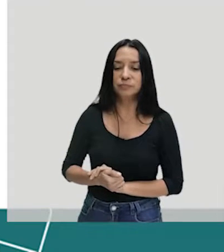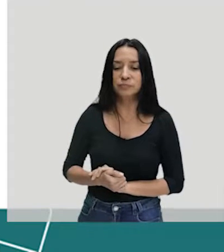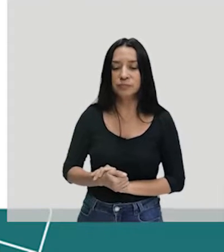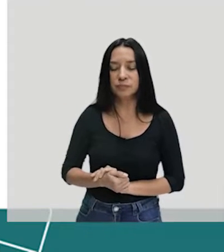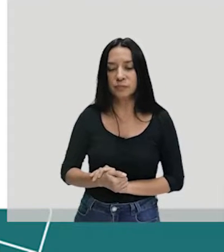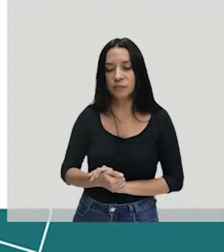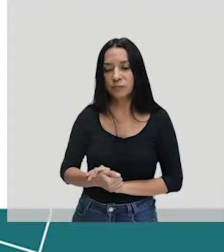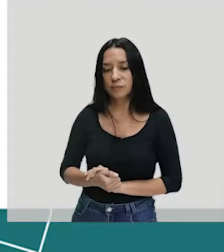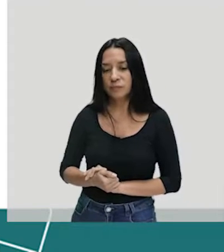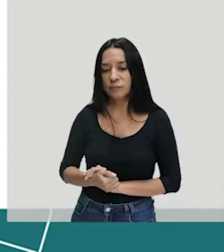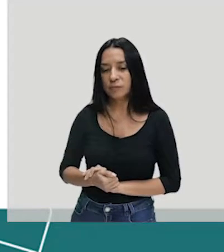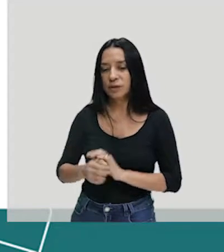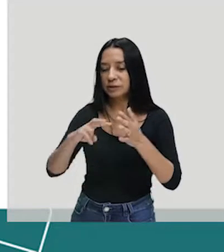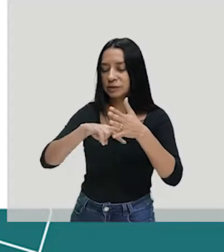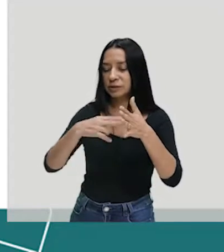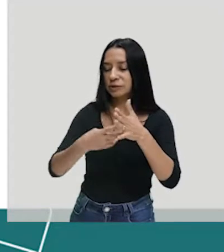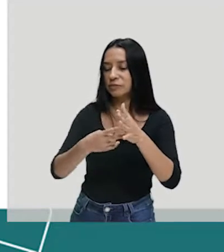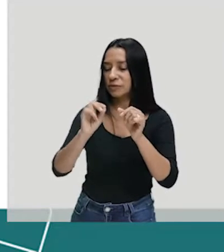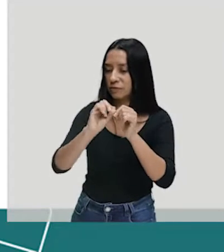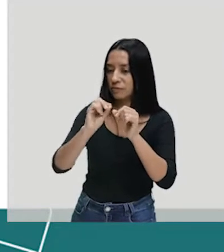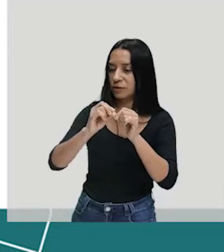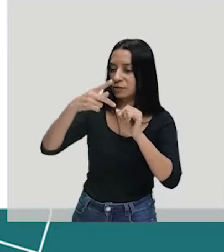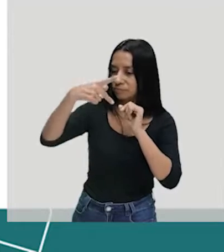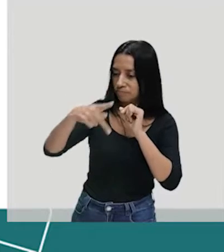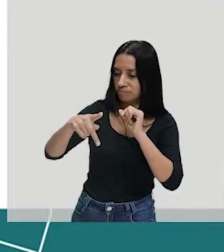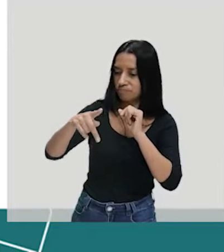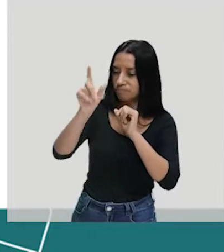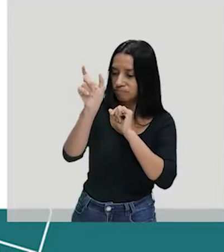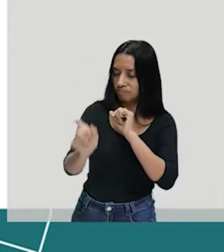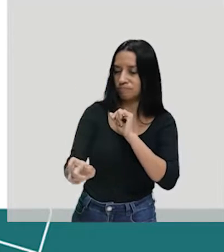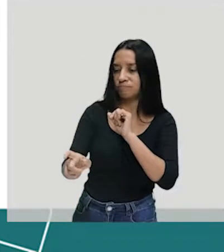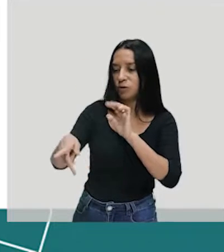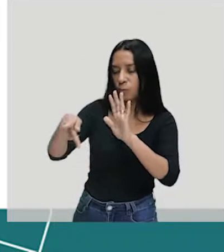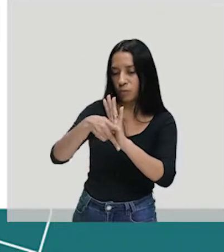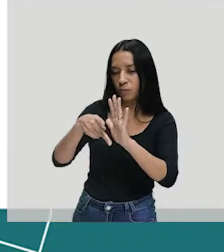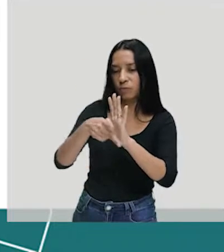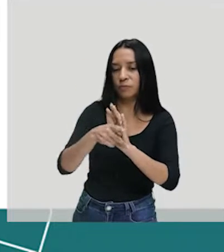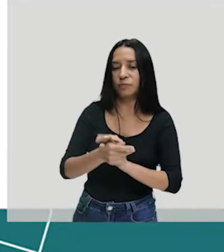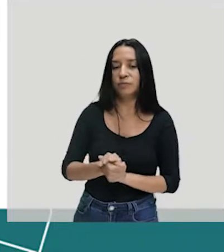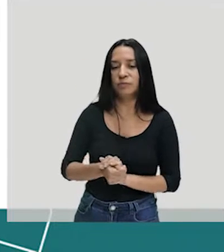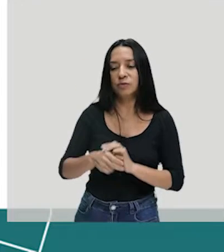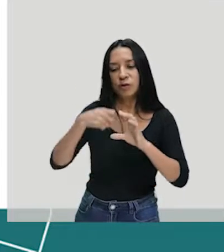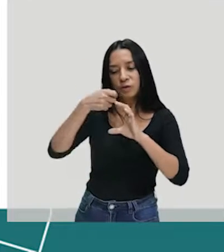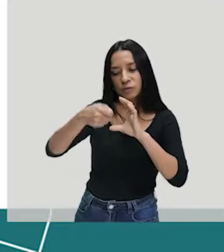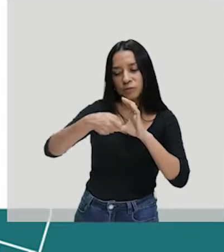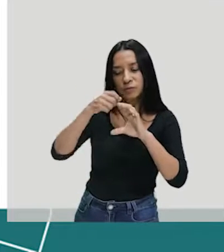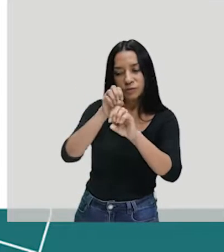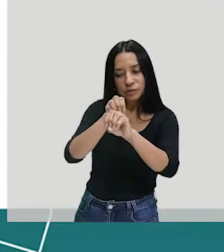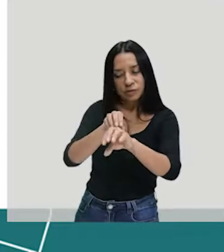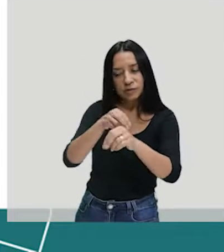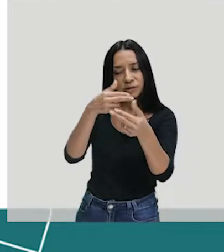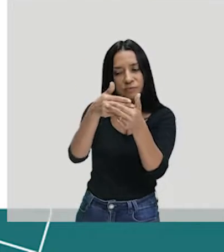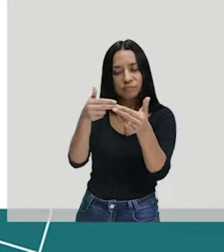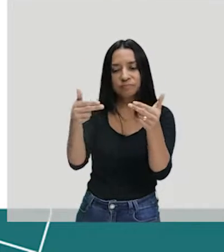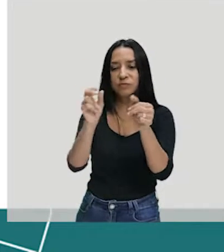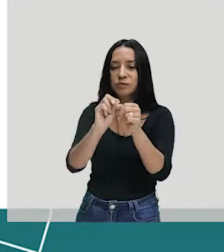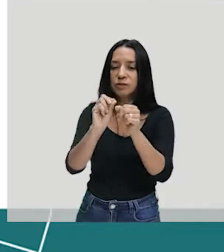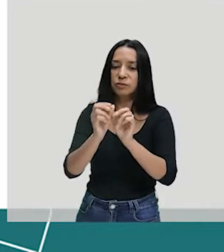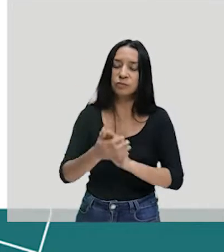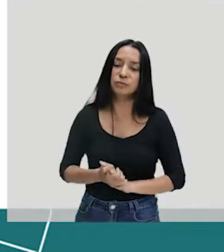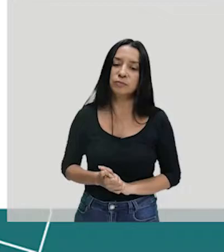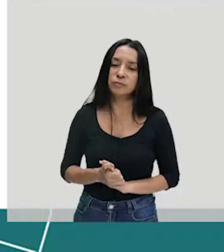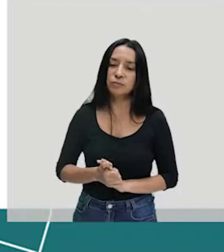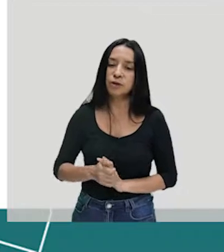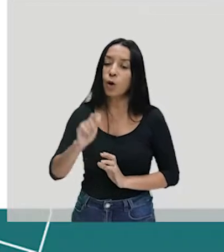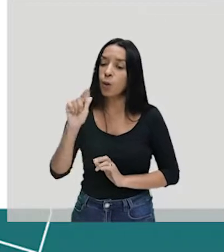então durante o céu que significa faça você mesmo são vídeos que ensinam a pessoa fazer algo qual outro